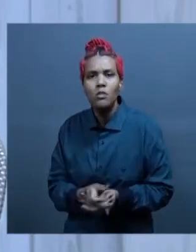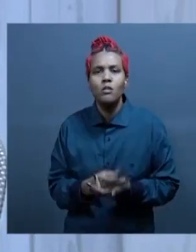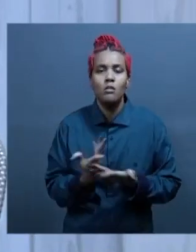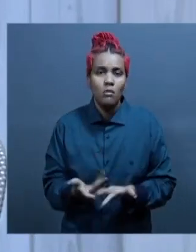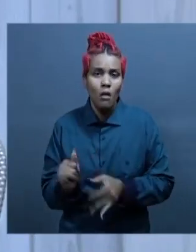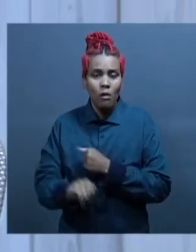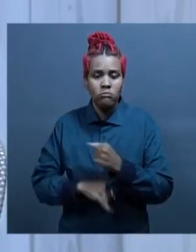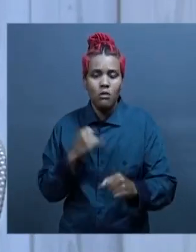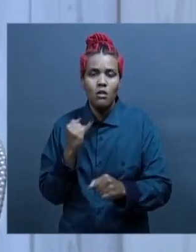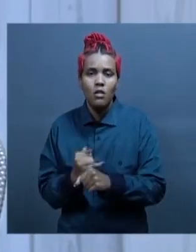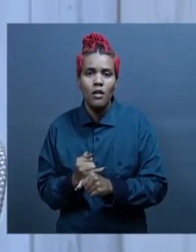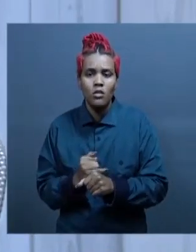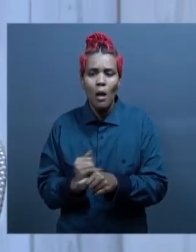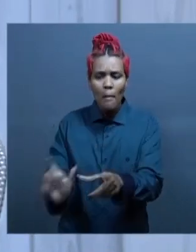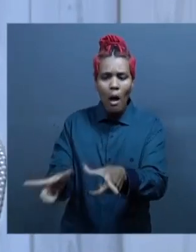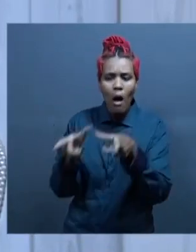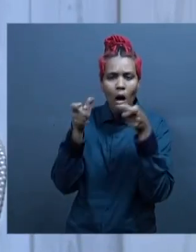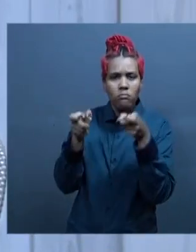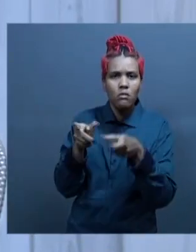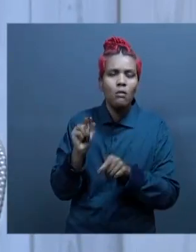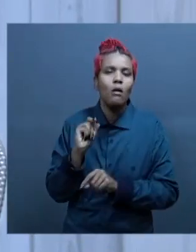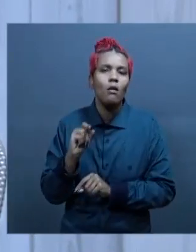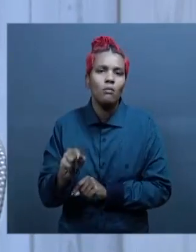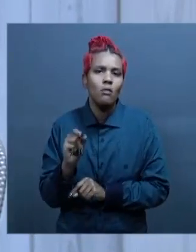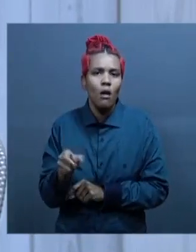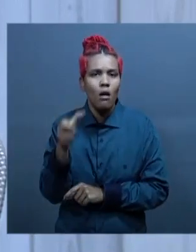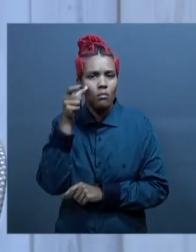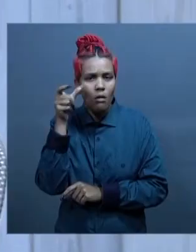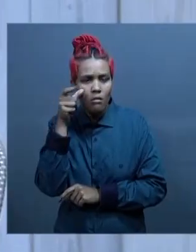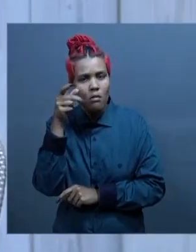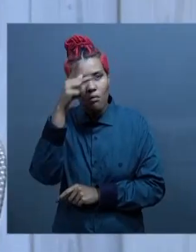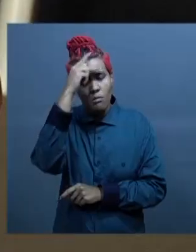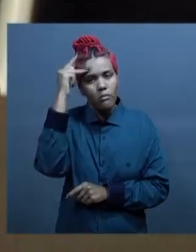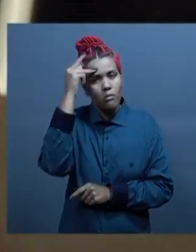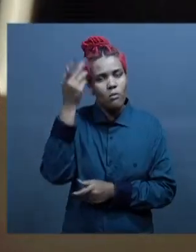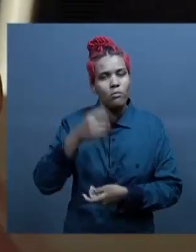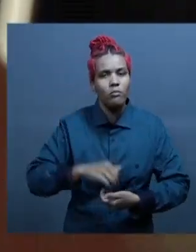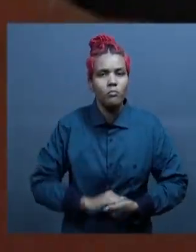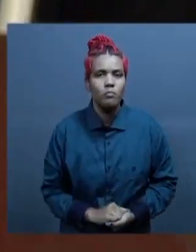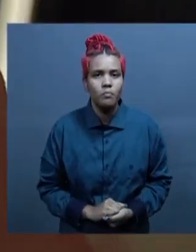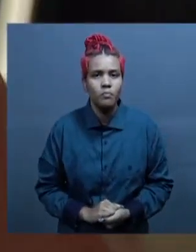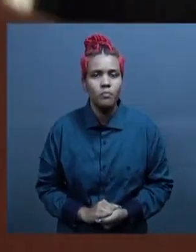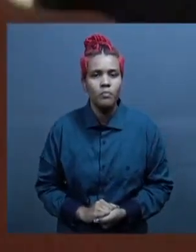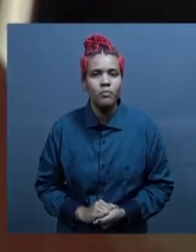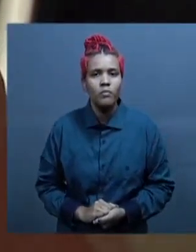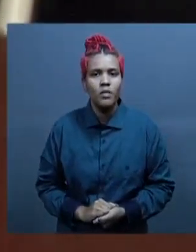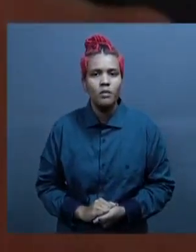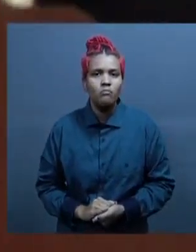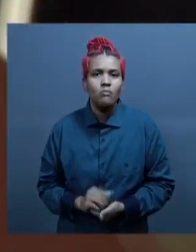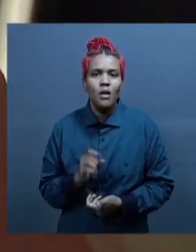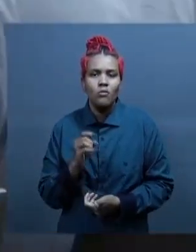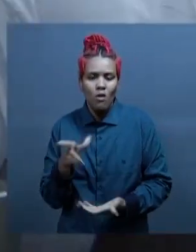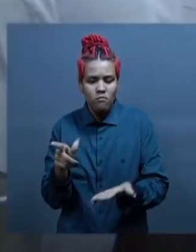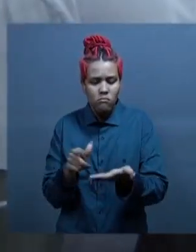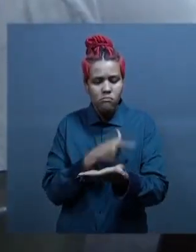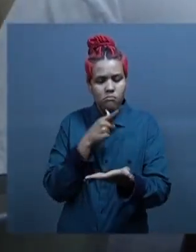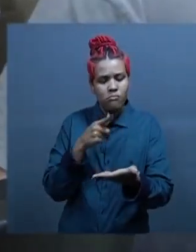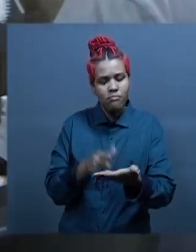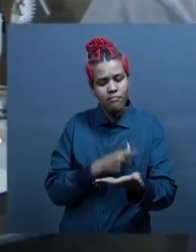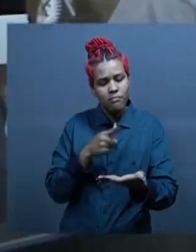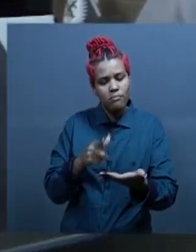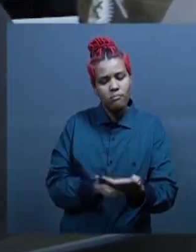reportagem de fernando cunha com imagens de lucas cardoso basta rolar a tela do celular ou do computador